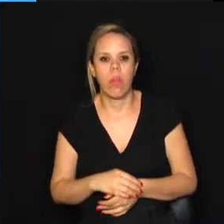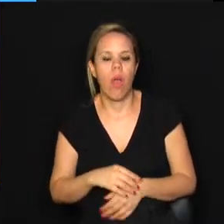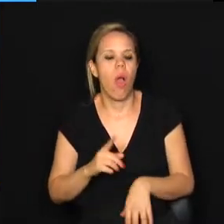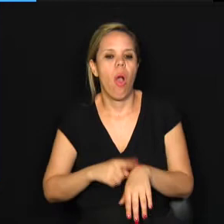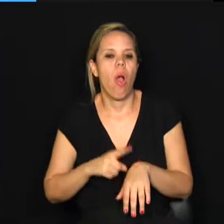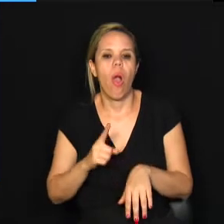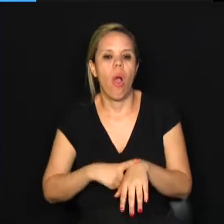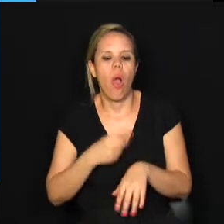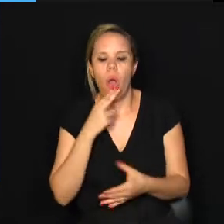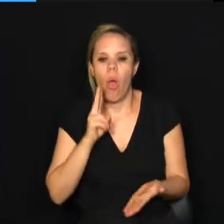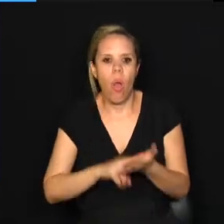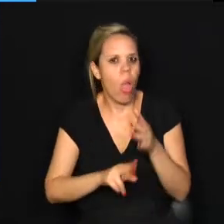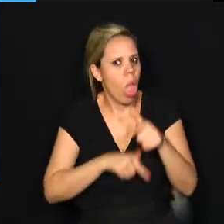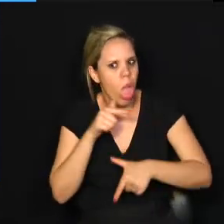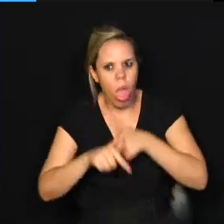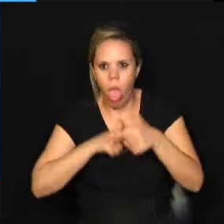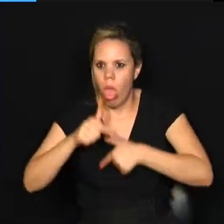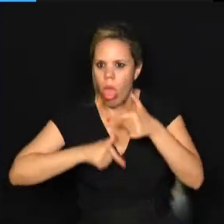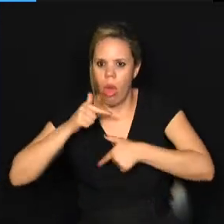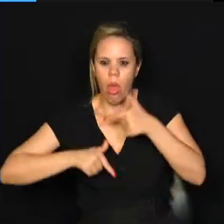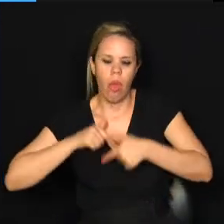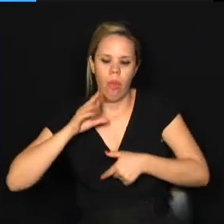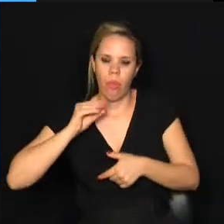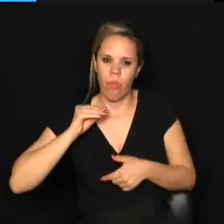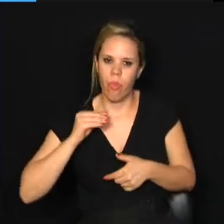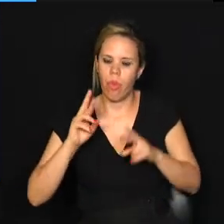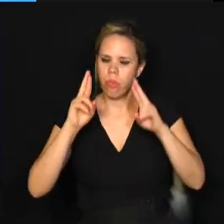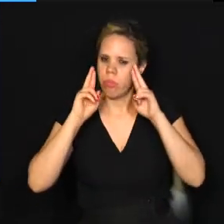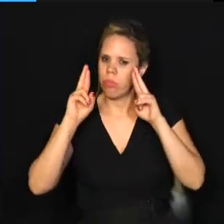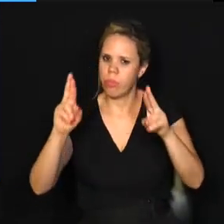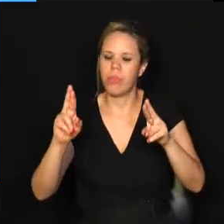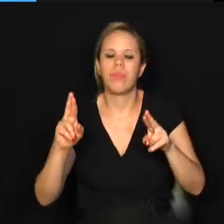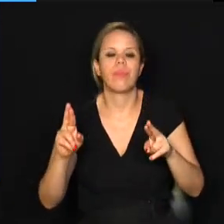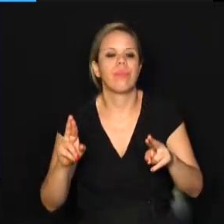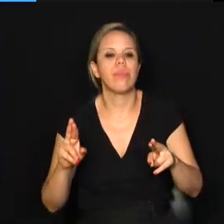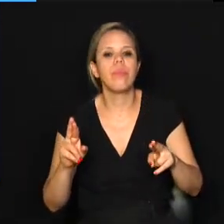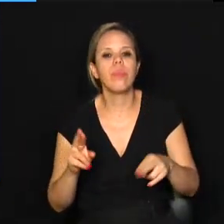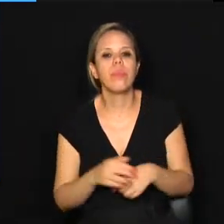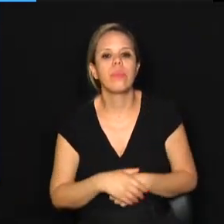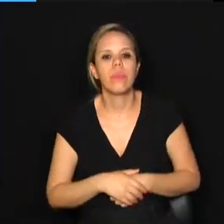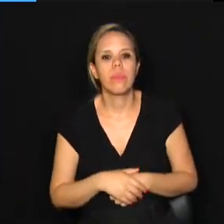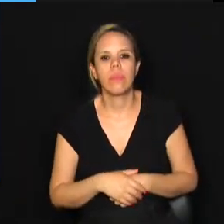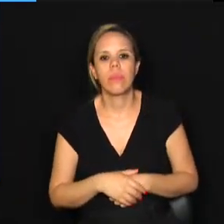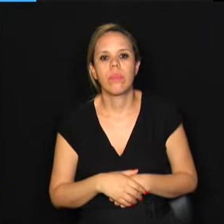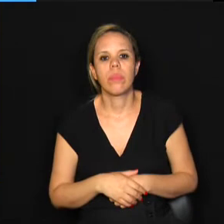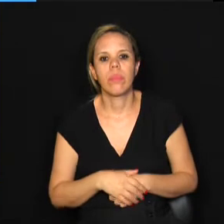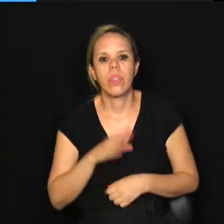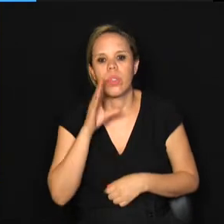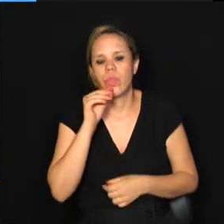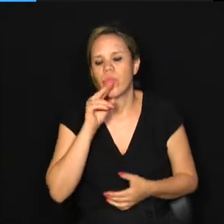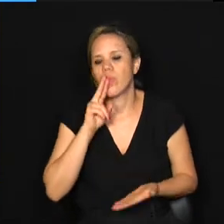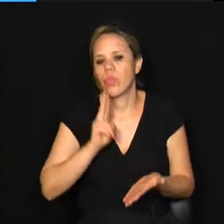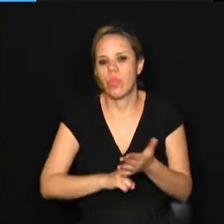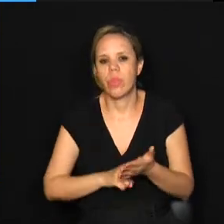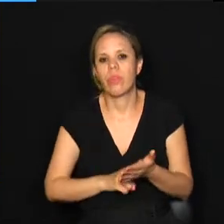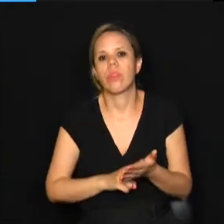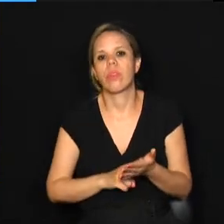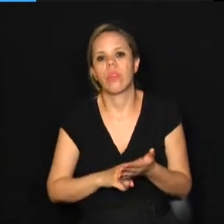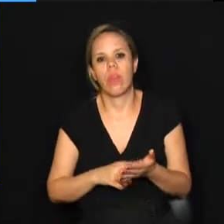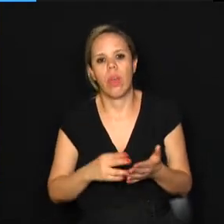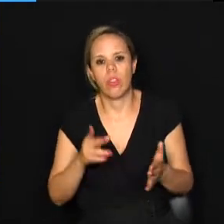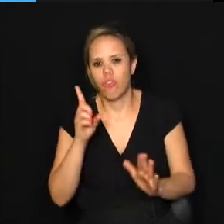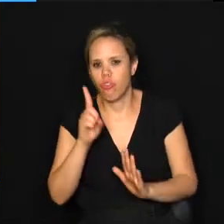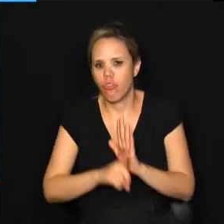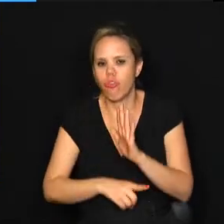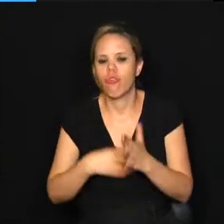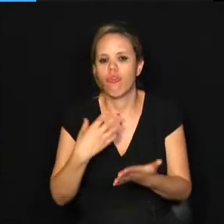Correio estar todo vapor, era a hora dos trabalhadores estar sendo respeitado, era a hora mais do que nunca dos trabalhadores estar sendo respeitado, seus direitos